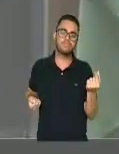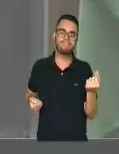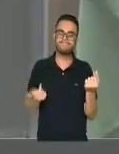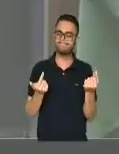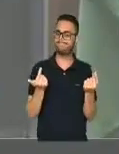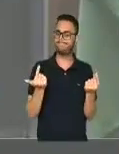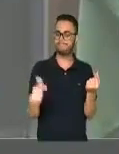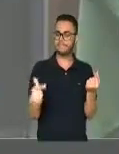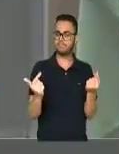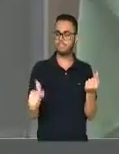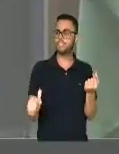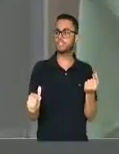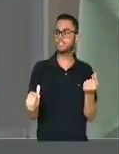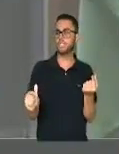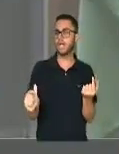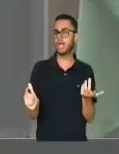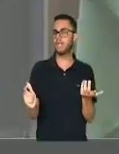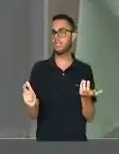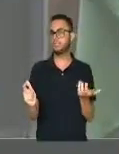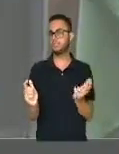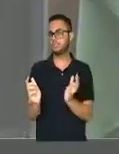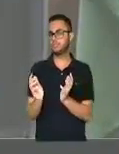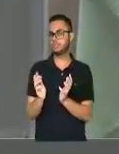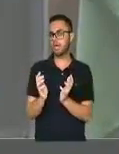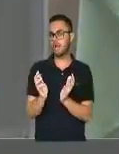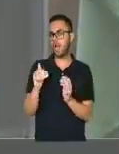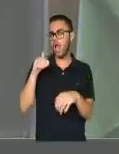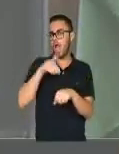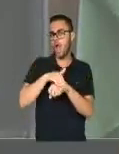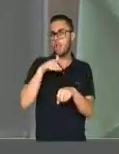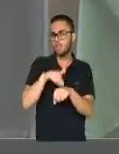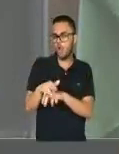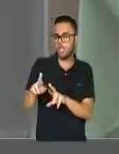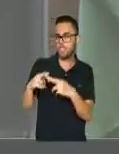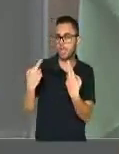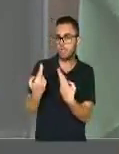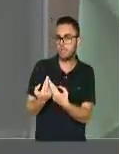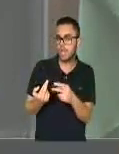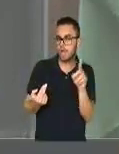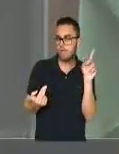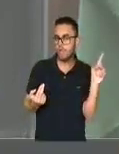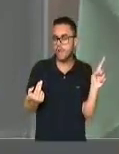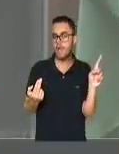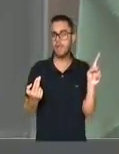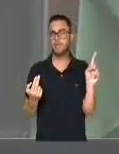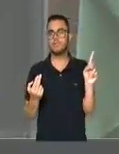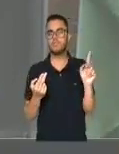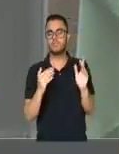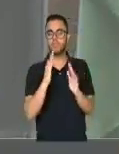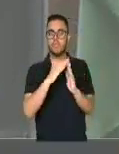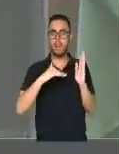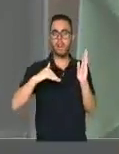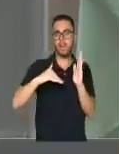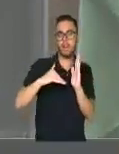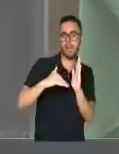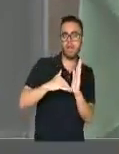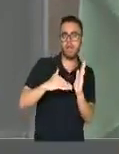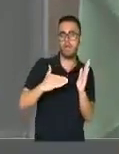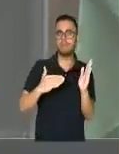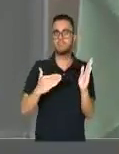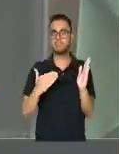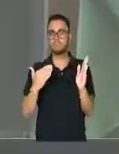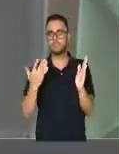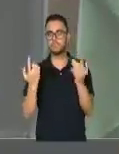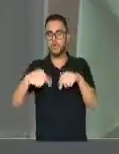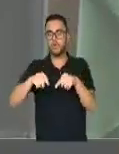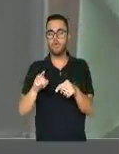Não tinha conspiração à noite no Palácio do Jaburu contra a economia brasileira,